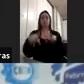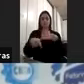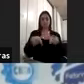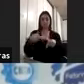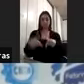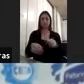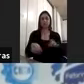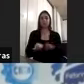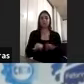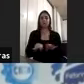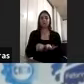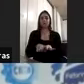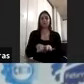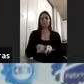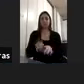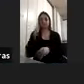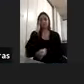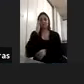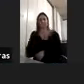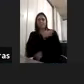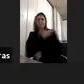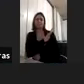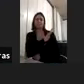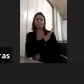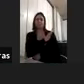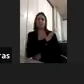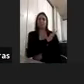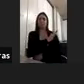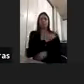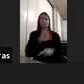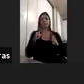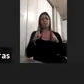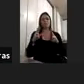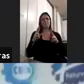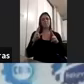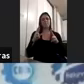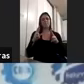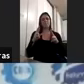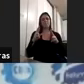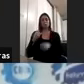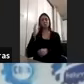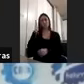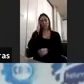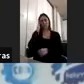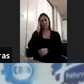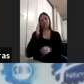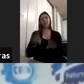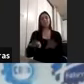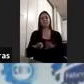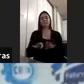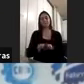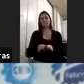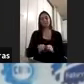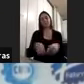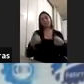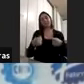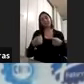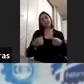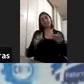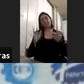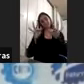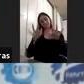como se não fosse nada. Né? Isso mesmo, Gilce. Minha querida, a gente vai ficando por aqui, porque nós faremos o resto da vida, né?